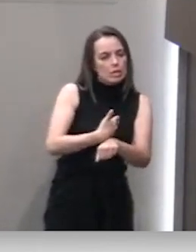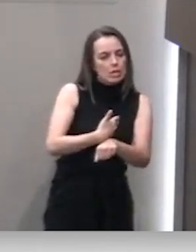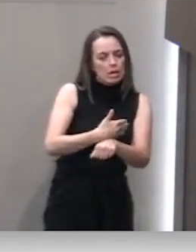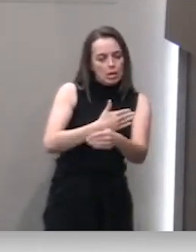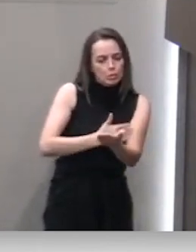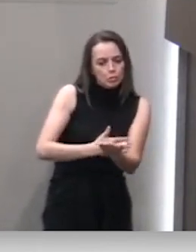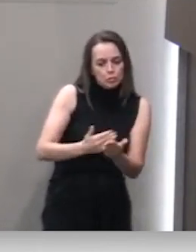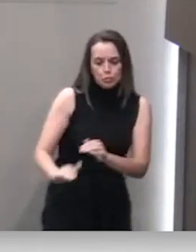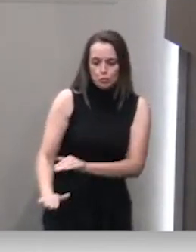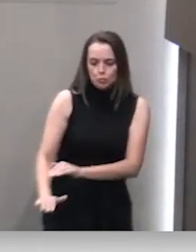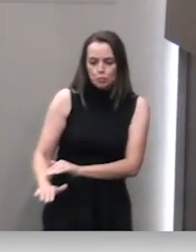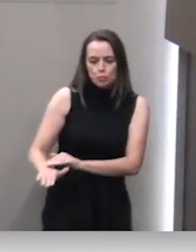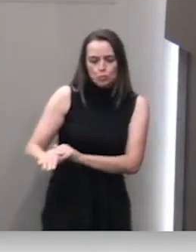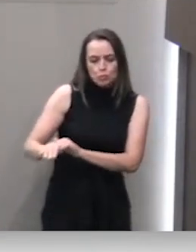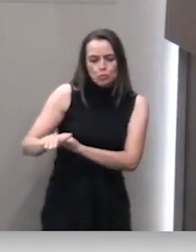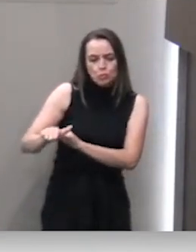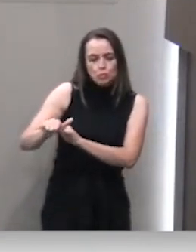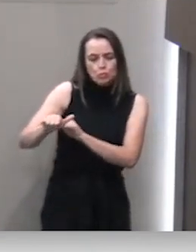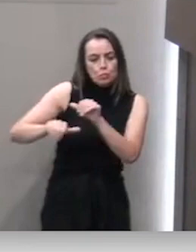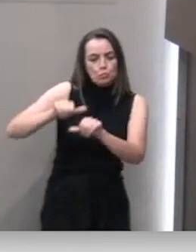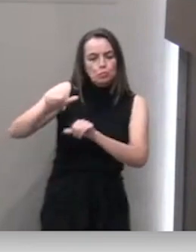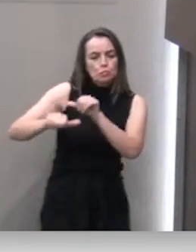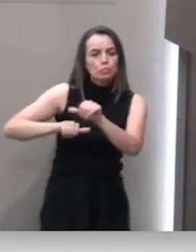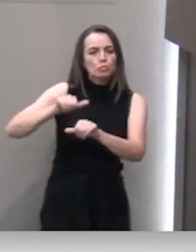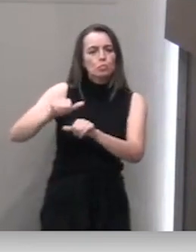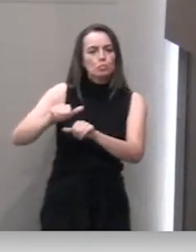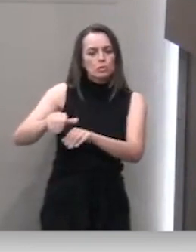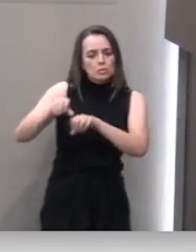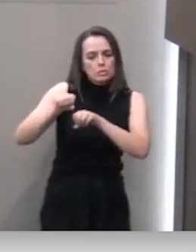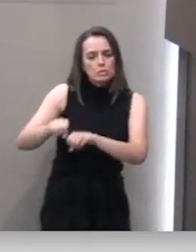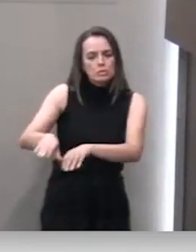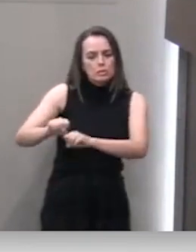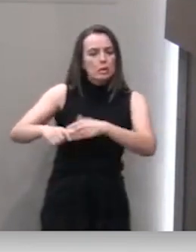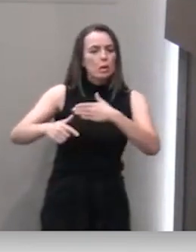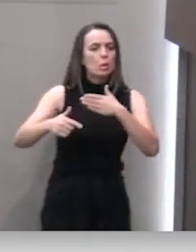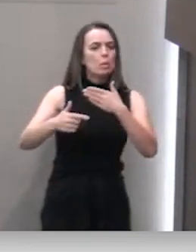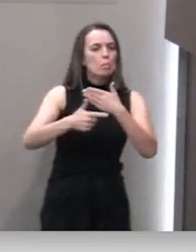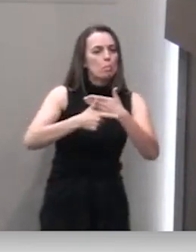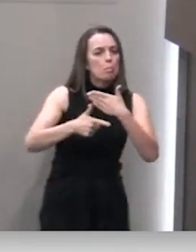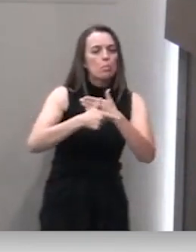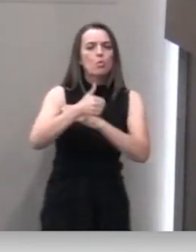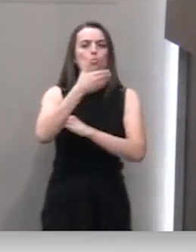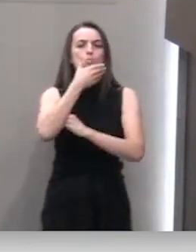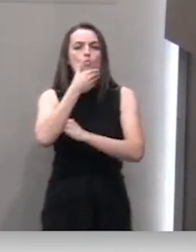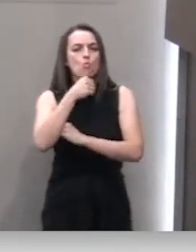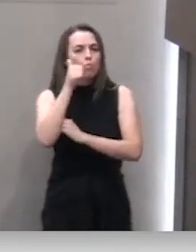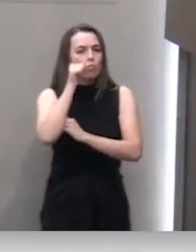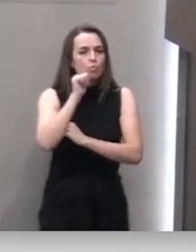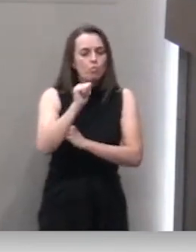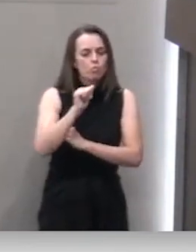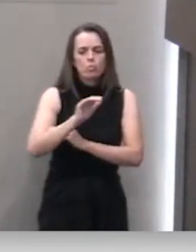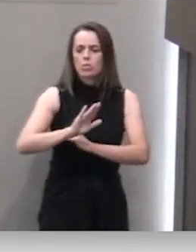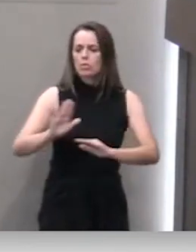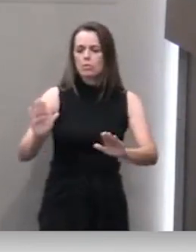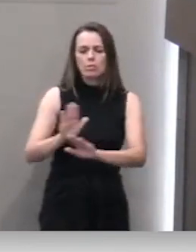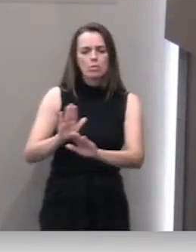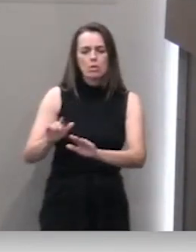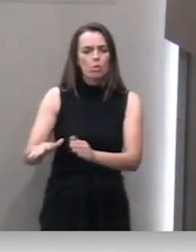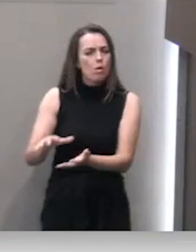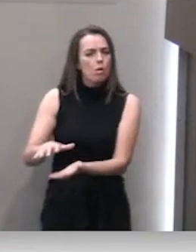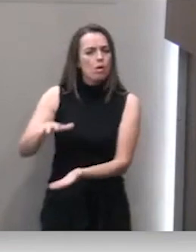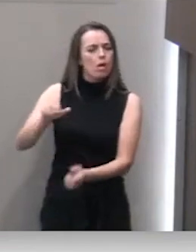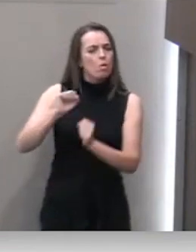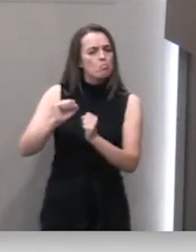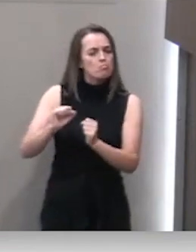qualquer ensinamento de papéis de homem e de mulher, para que as crianças façam a própria escolha num